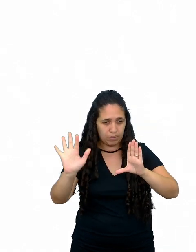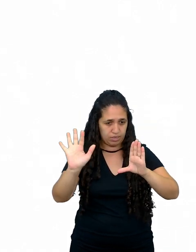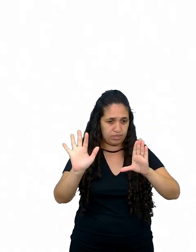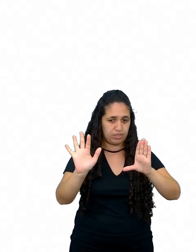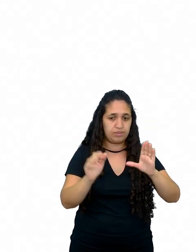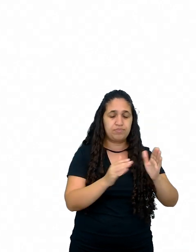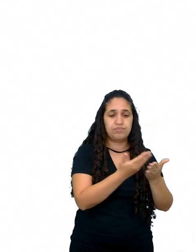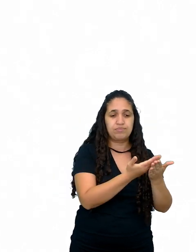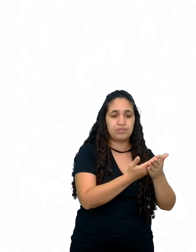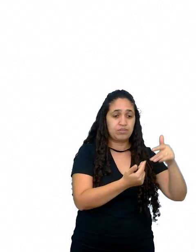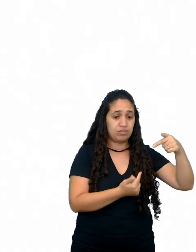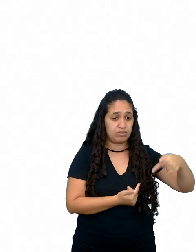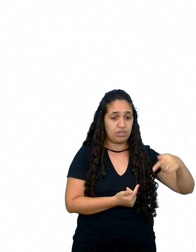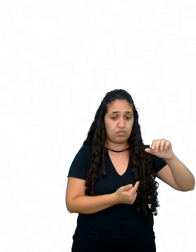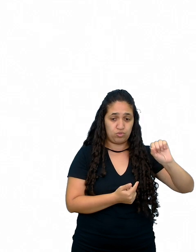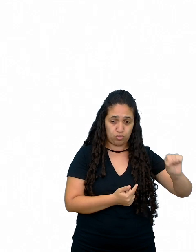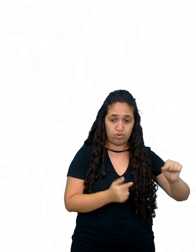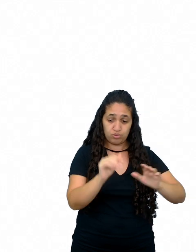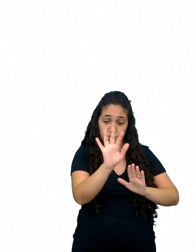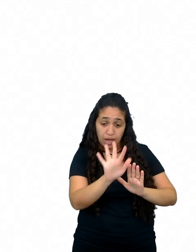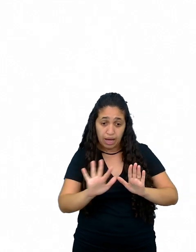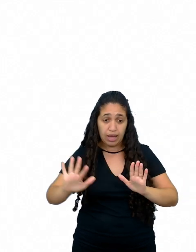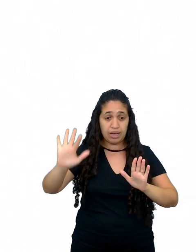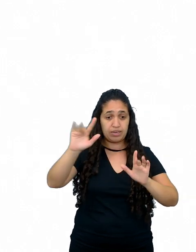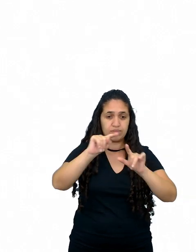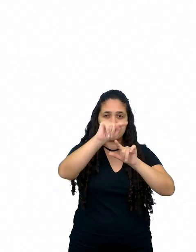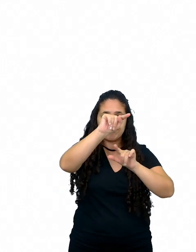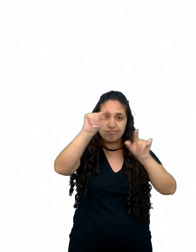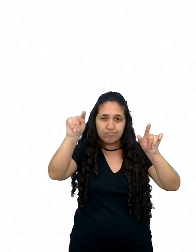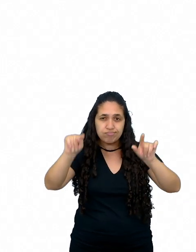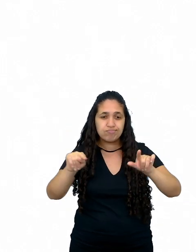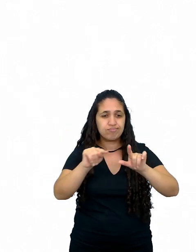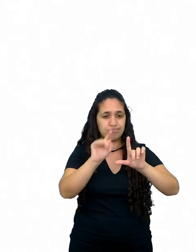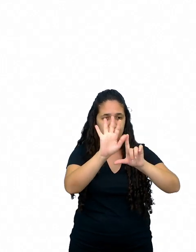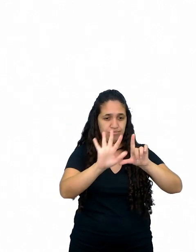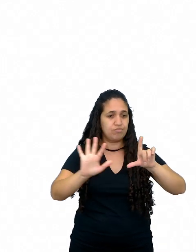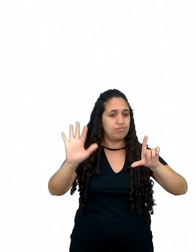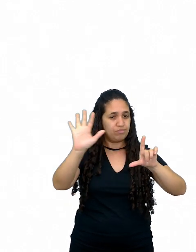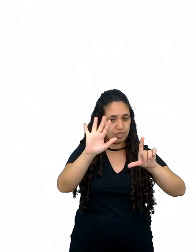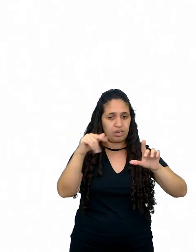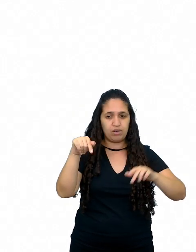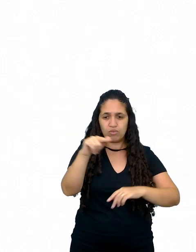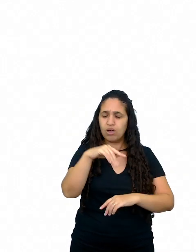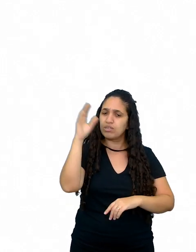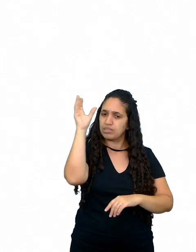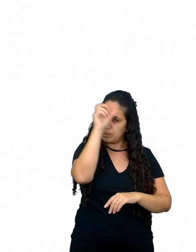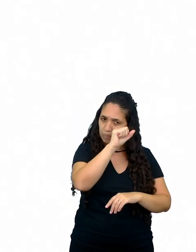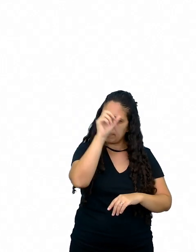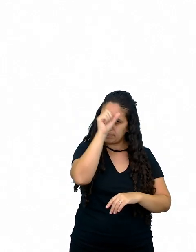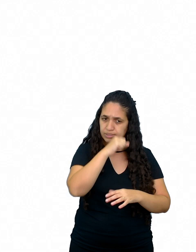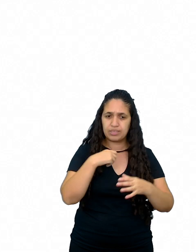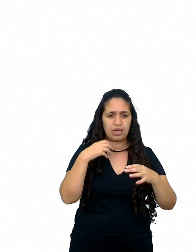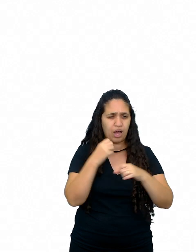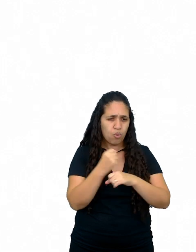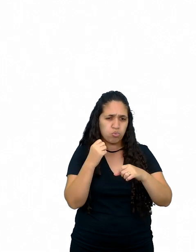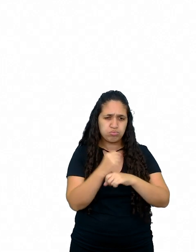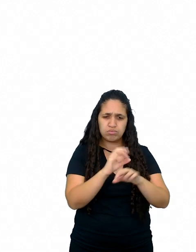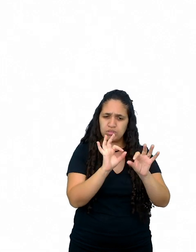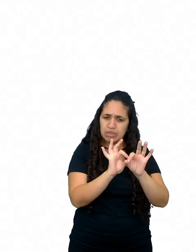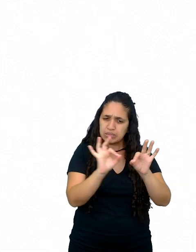8, área de figuras planas. Então, vamos lá. Eu tenho que aprender a calcular